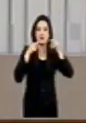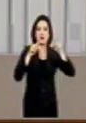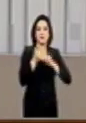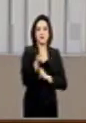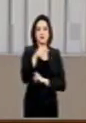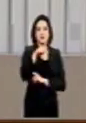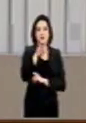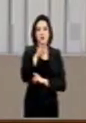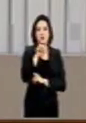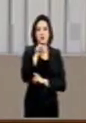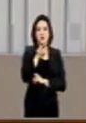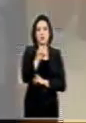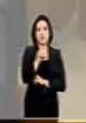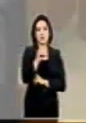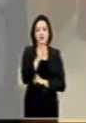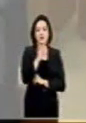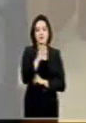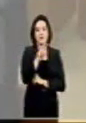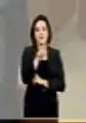Santos Neto.